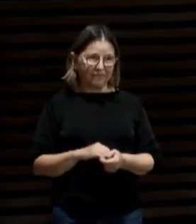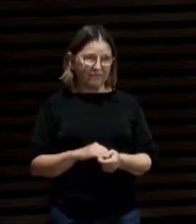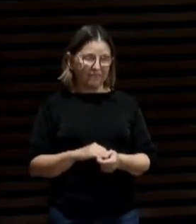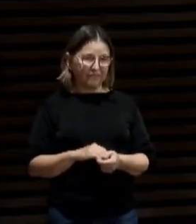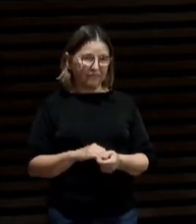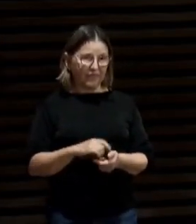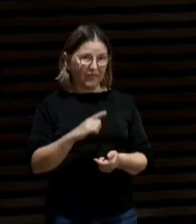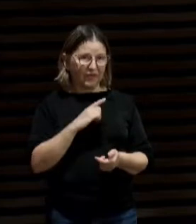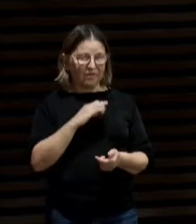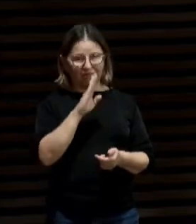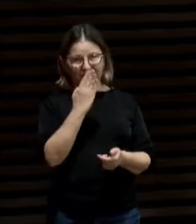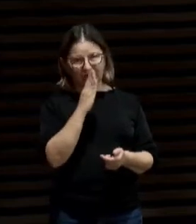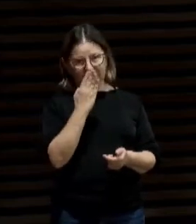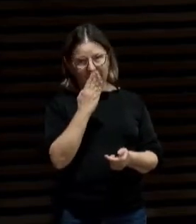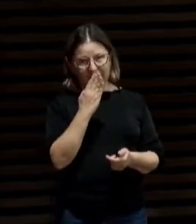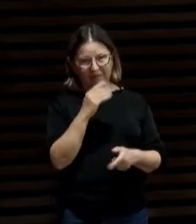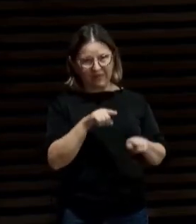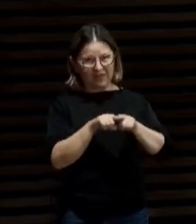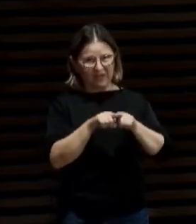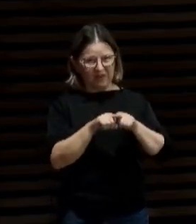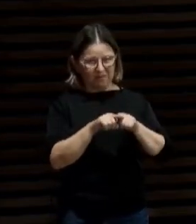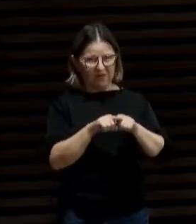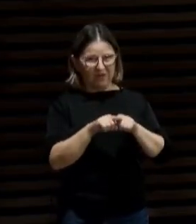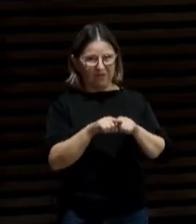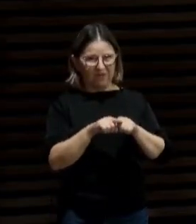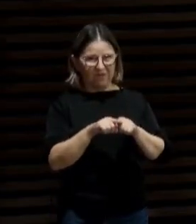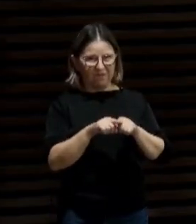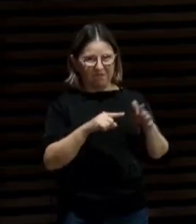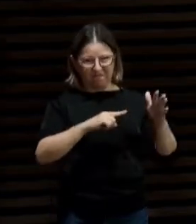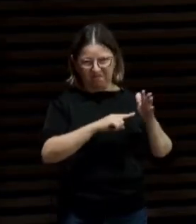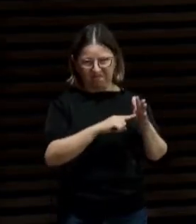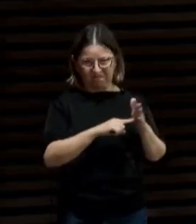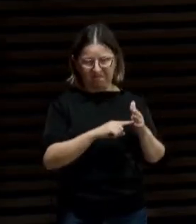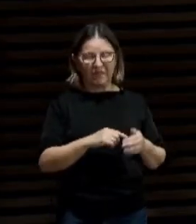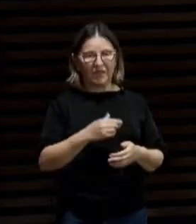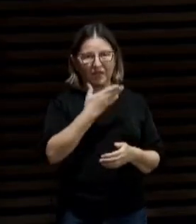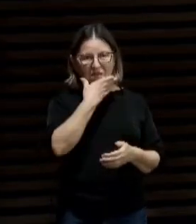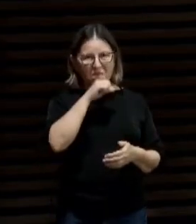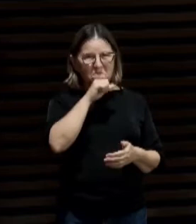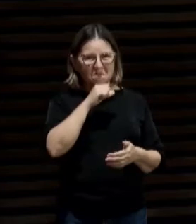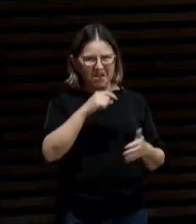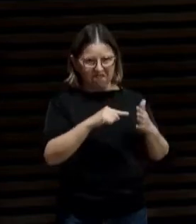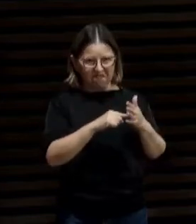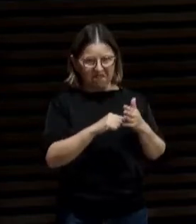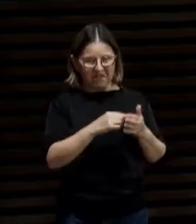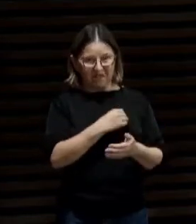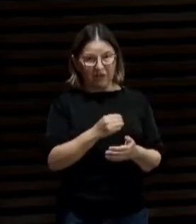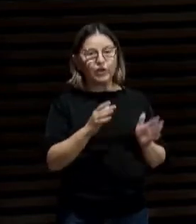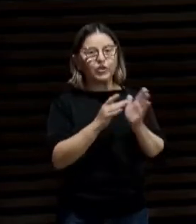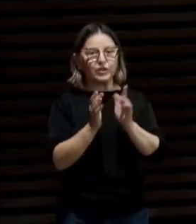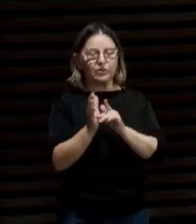Haveria traição, irmão entregando irmão, pai entregando filho. E Jesus disse, sereis odiados